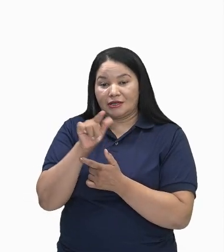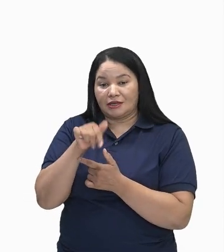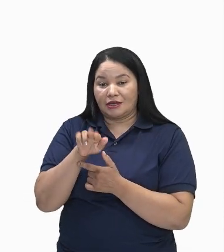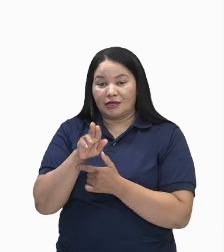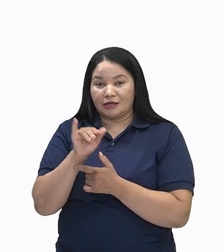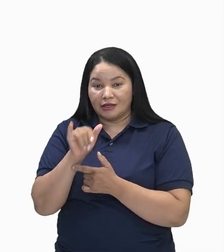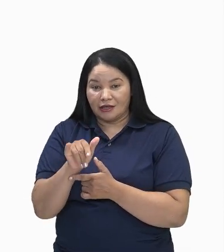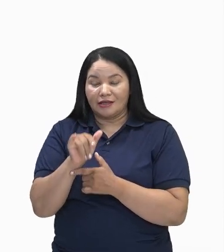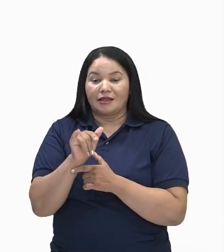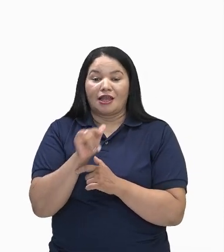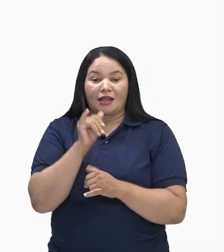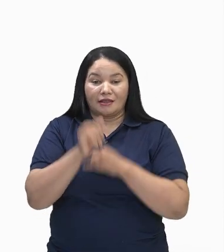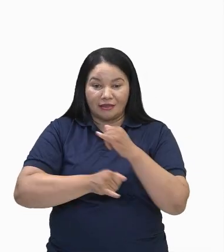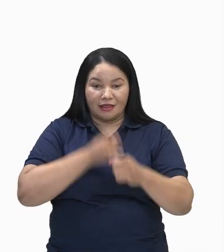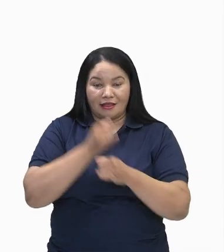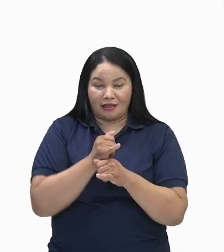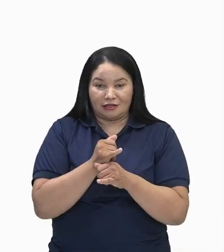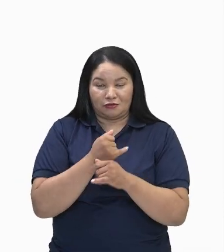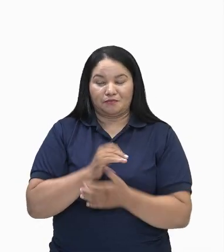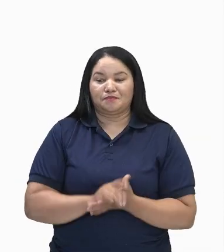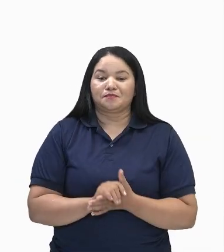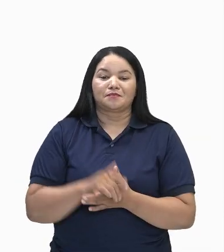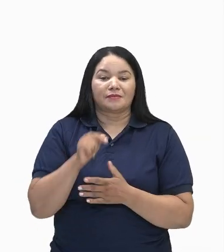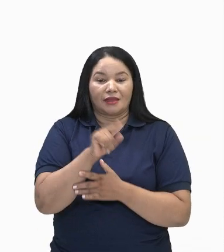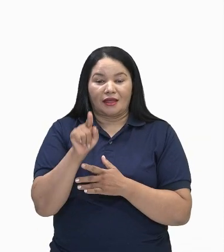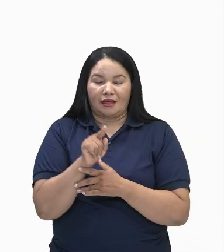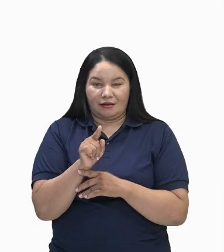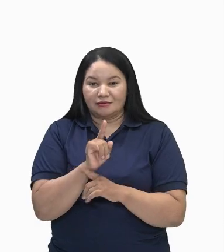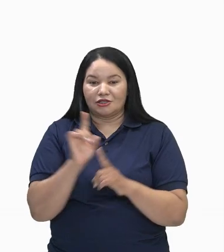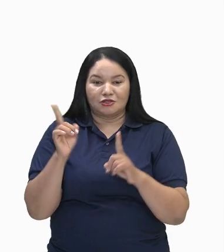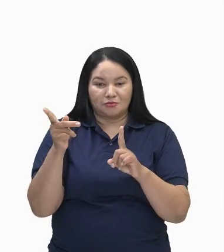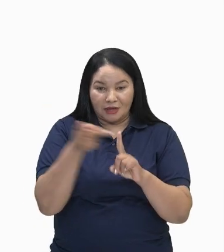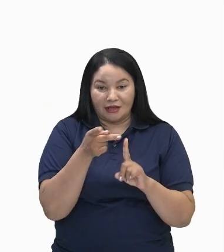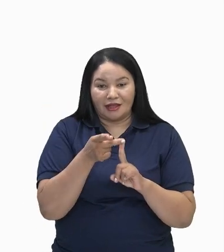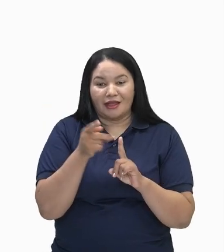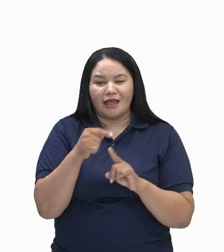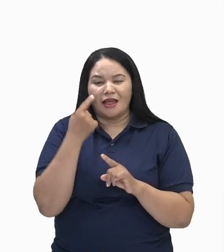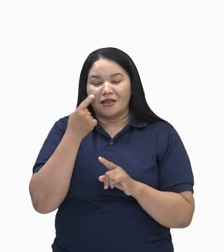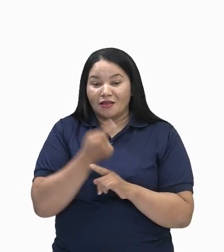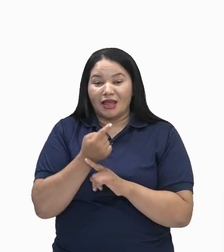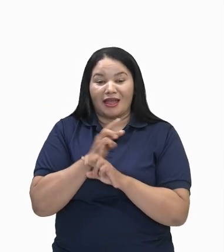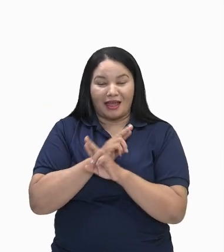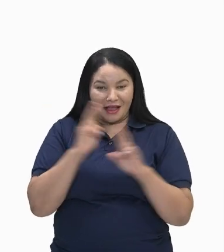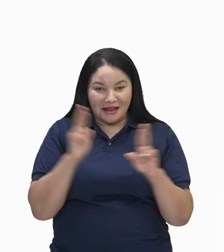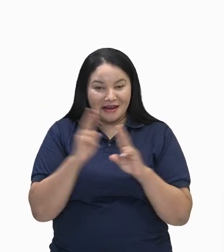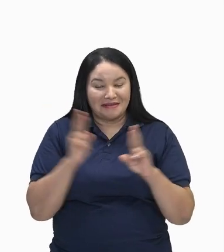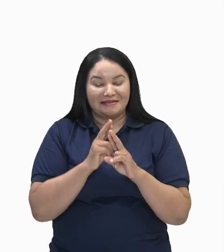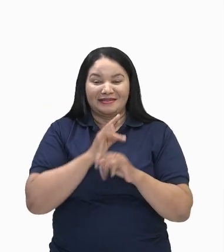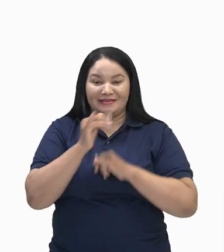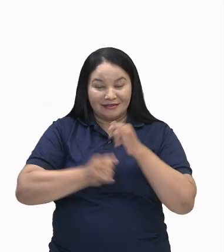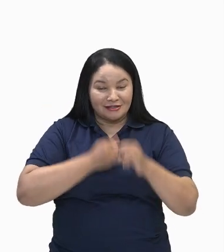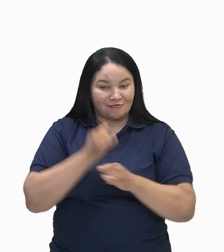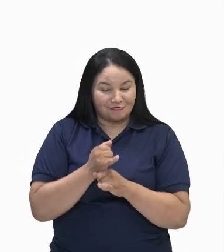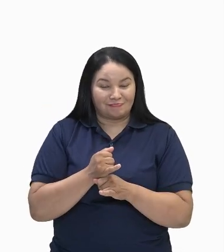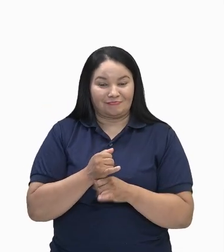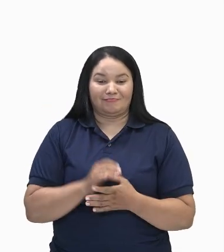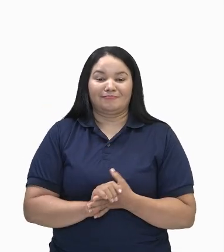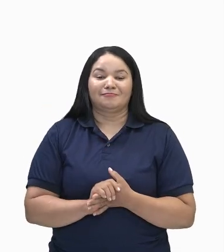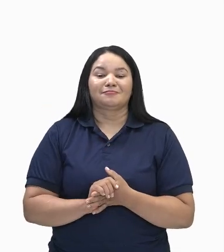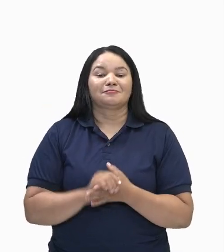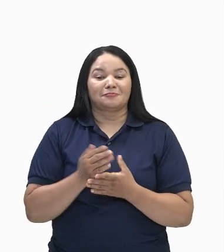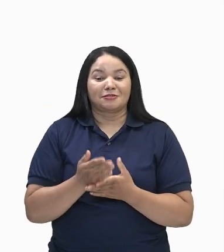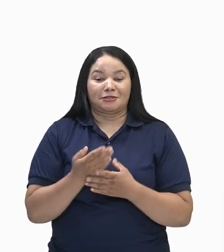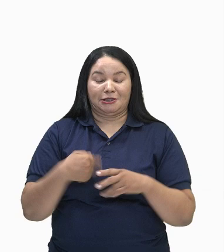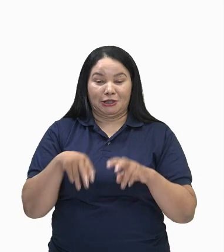Internet. Setor de atendimento ao cliente. Já nota que eu vou reclamar da minha internet, né? Assunto: